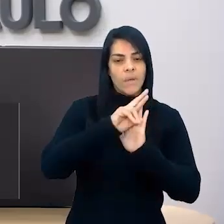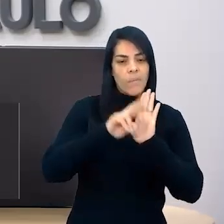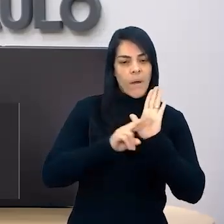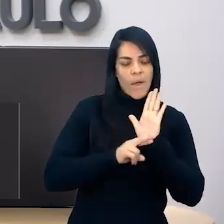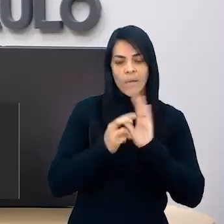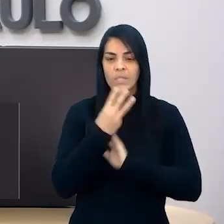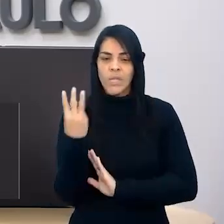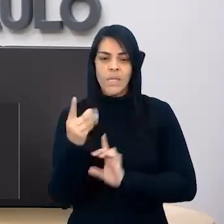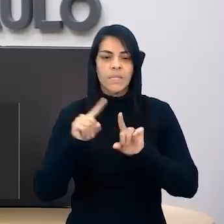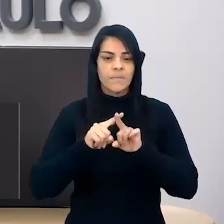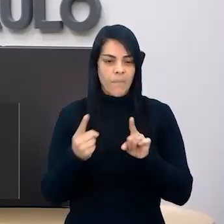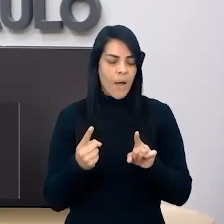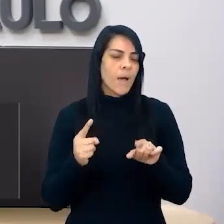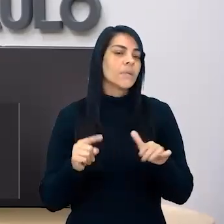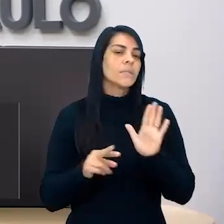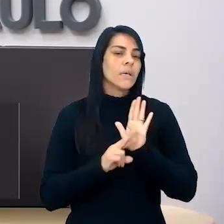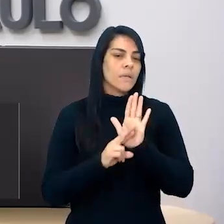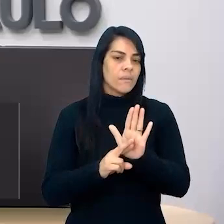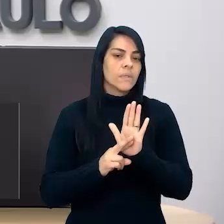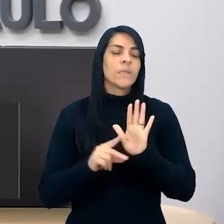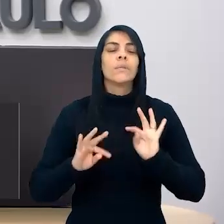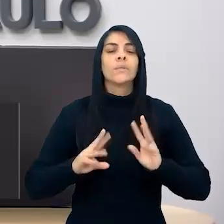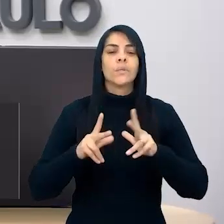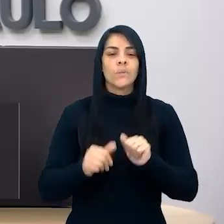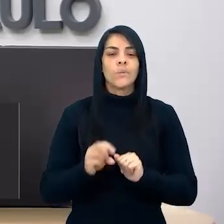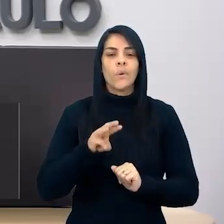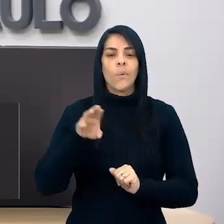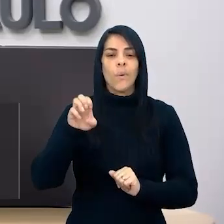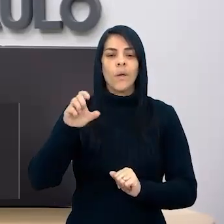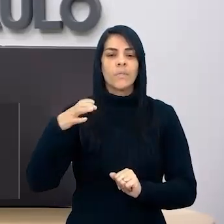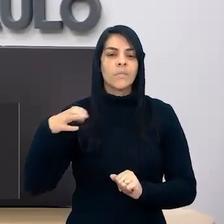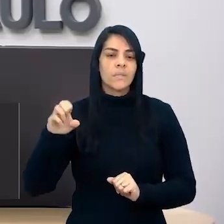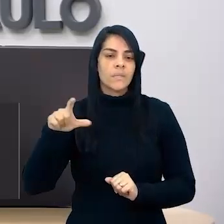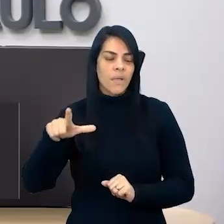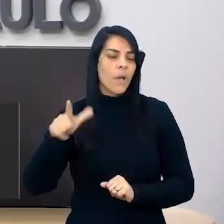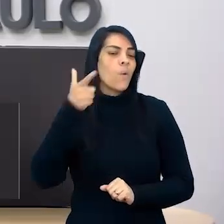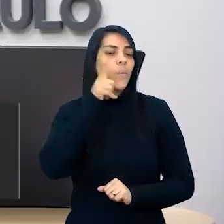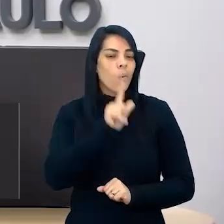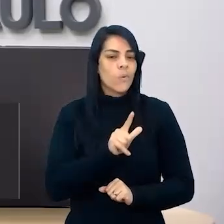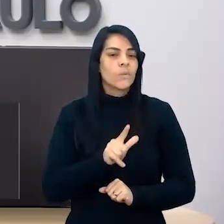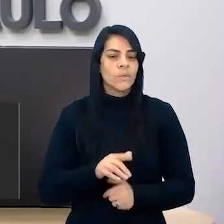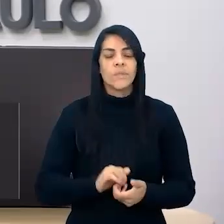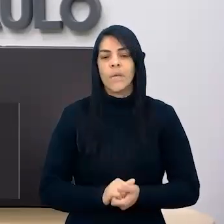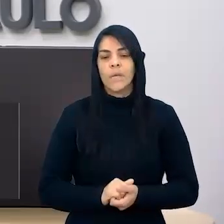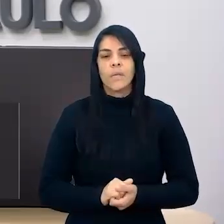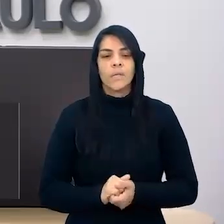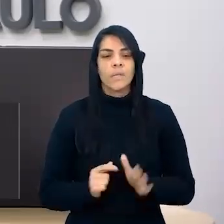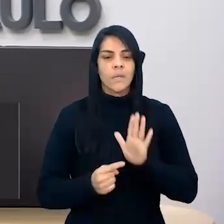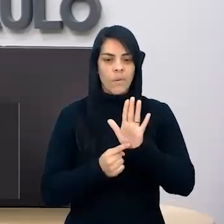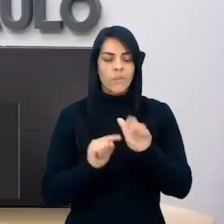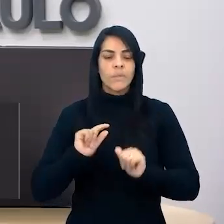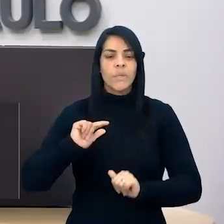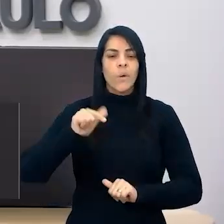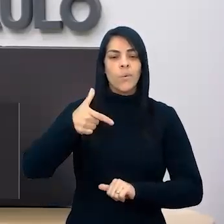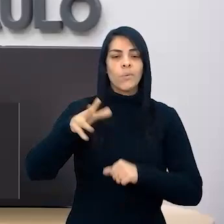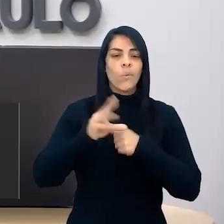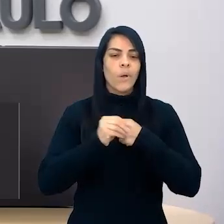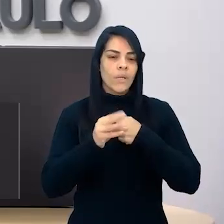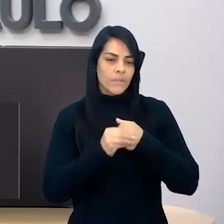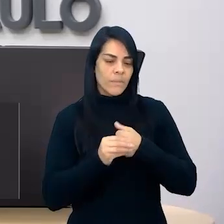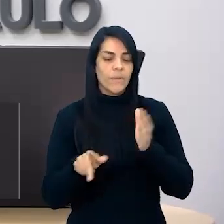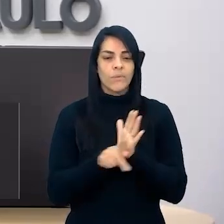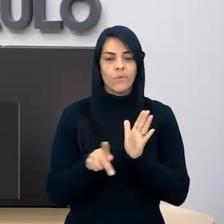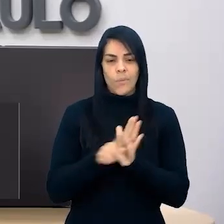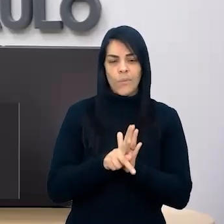3, mas apresentando isso, que o Excel consegue, vislumbra outros conhecimentos aí do estudante.